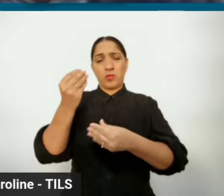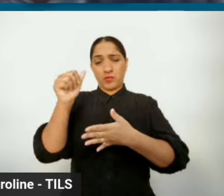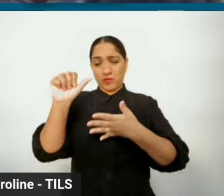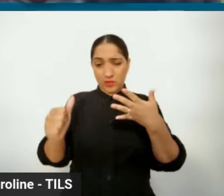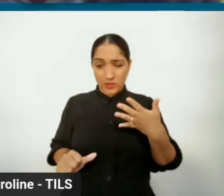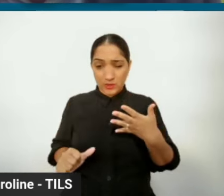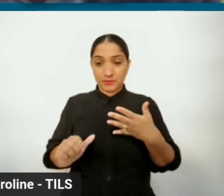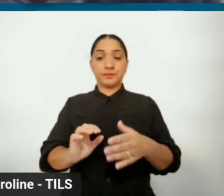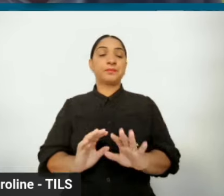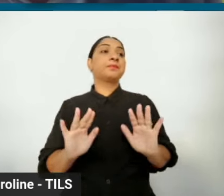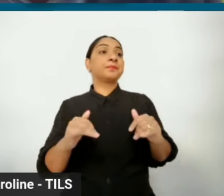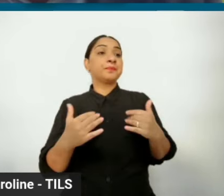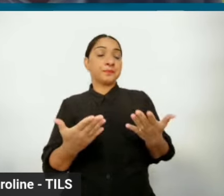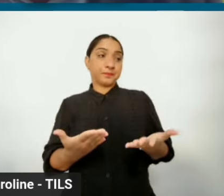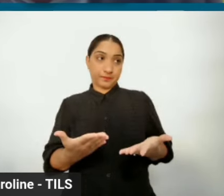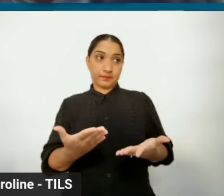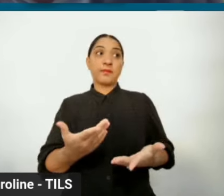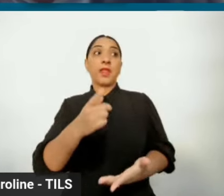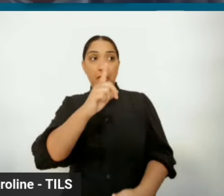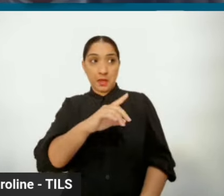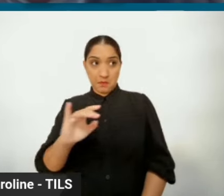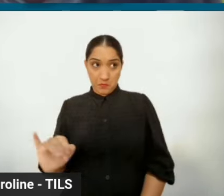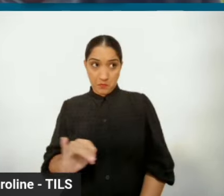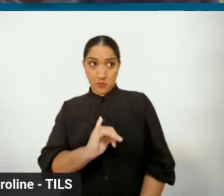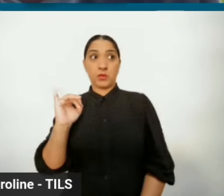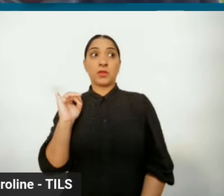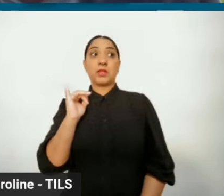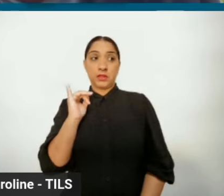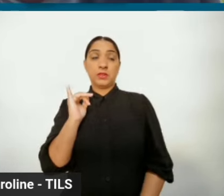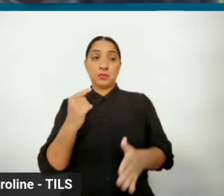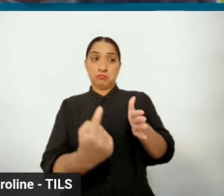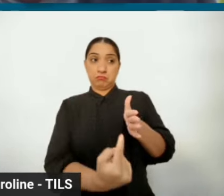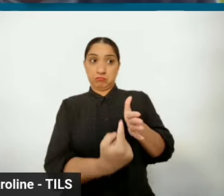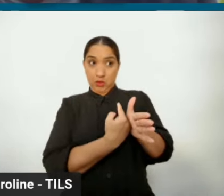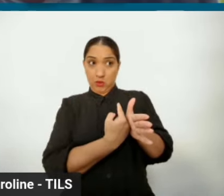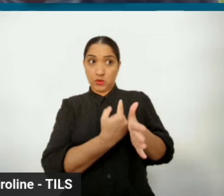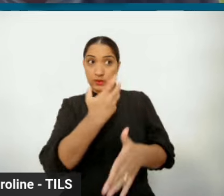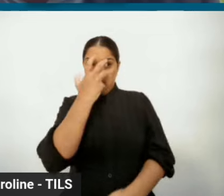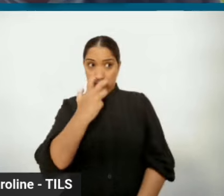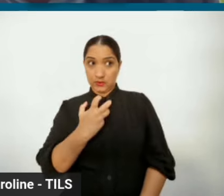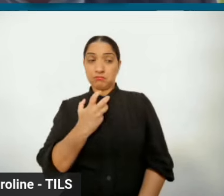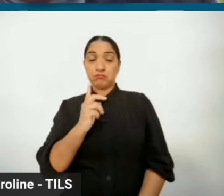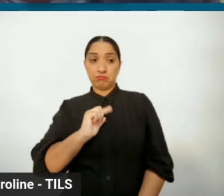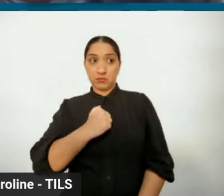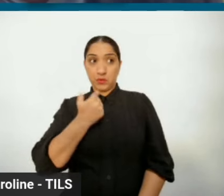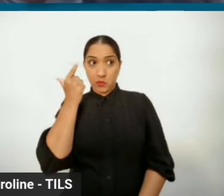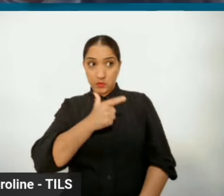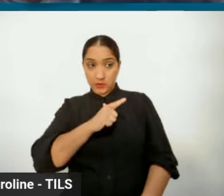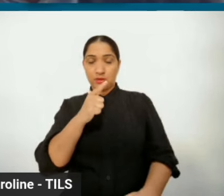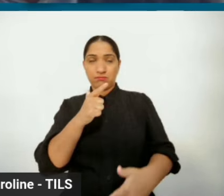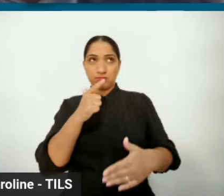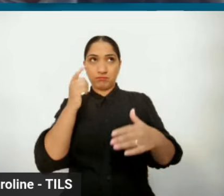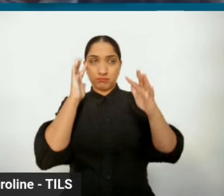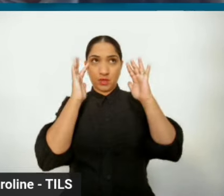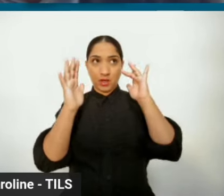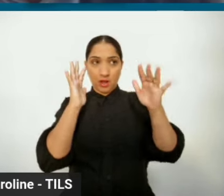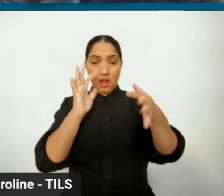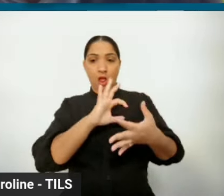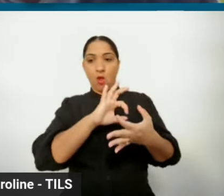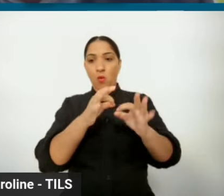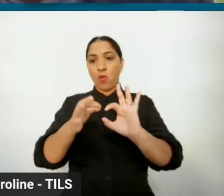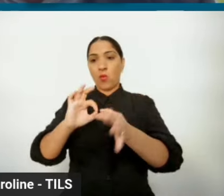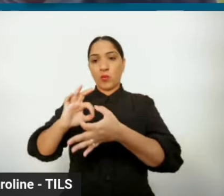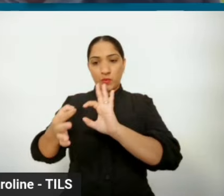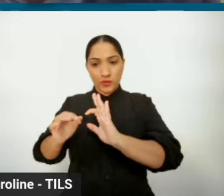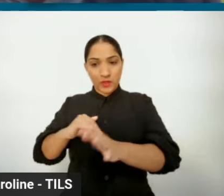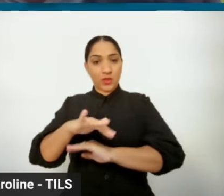Bom, Abrão, é muito importante mesmo essa sua pergunta, porque nos permite contextualizar a